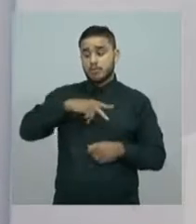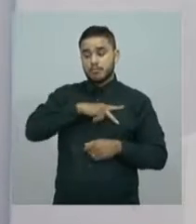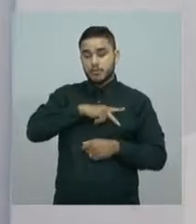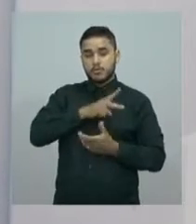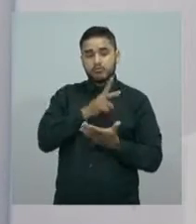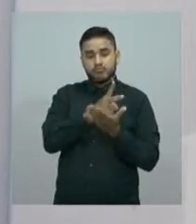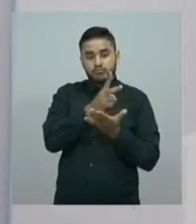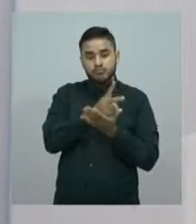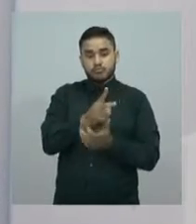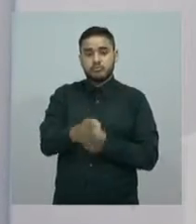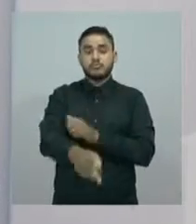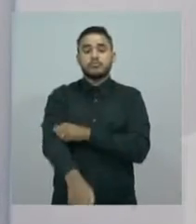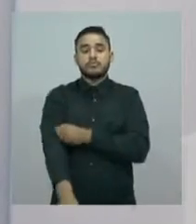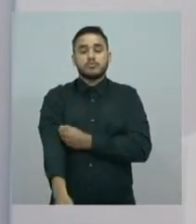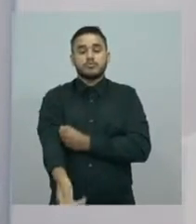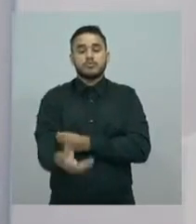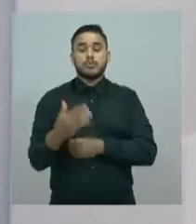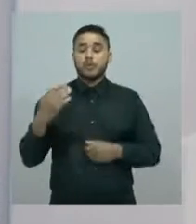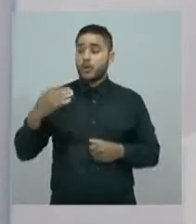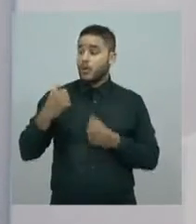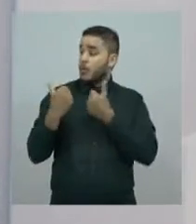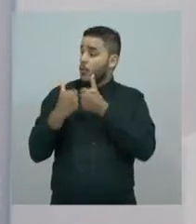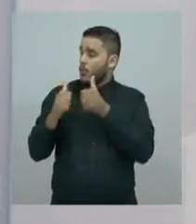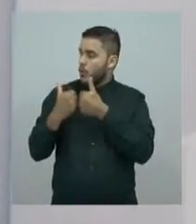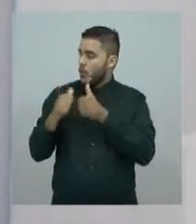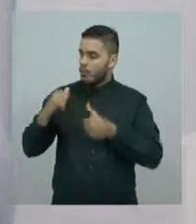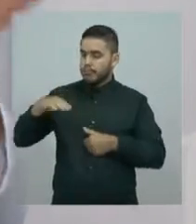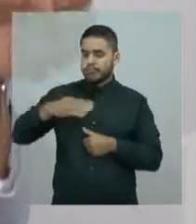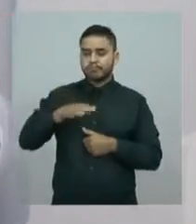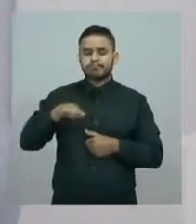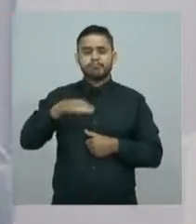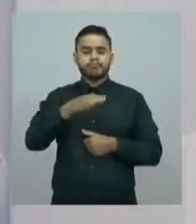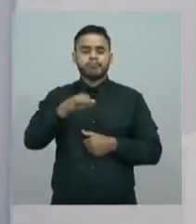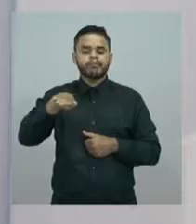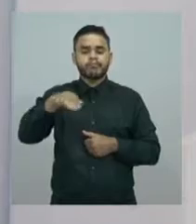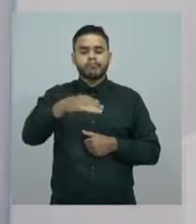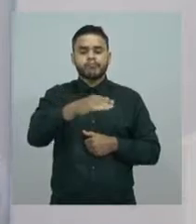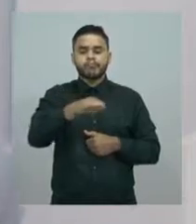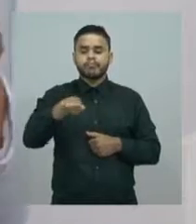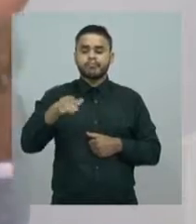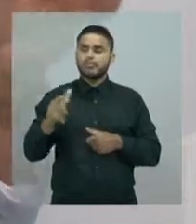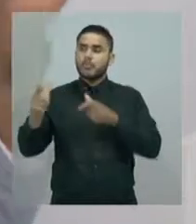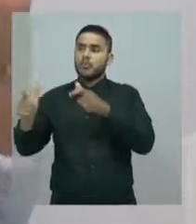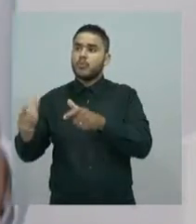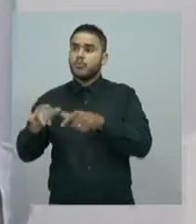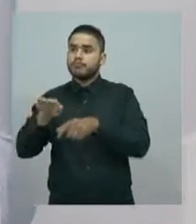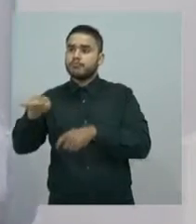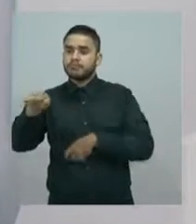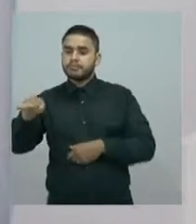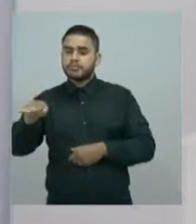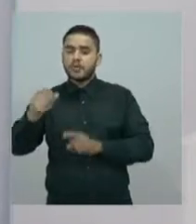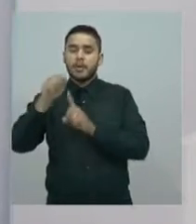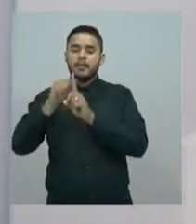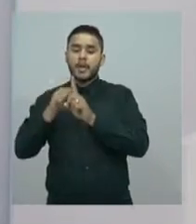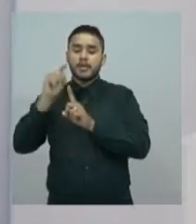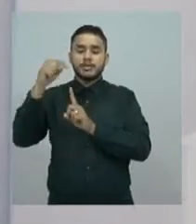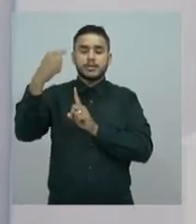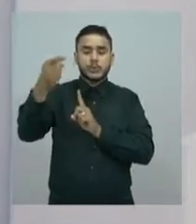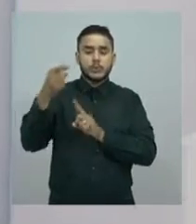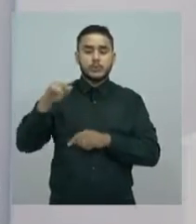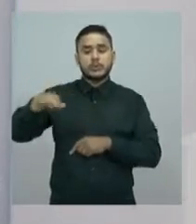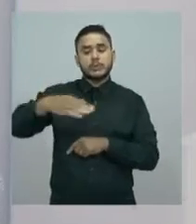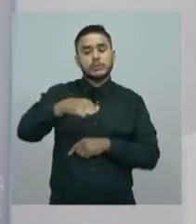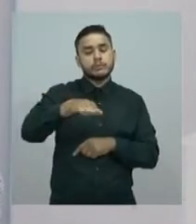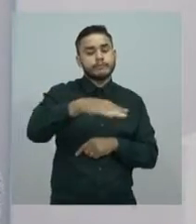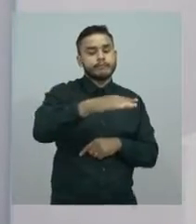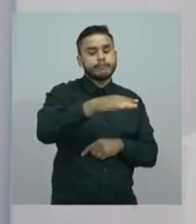o itinerante, que é esse ônibus que é adaptado, que vai, todo mês ele vai para um determinado bairro onde não tem núcleo, né?